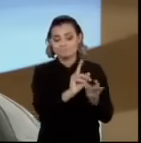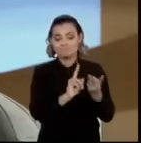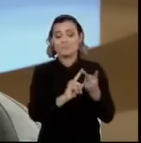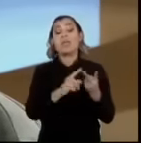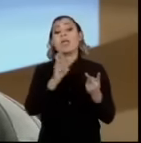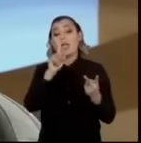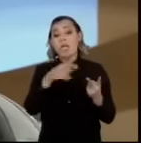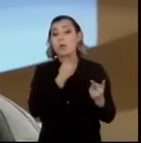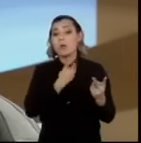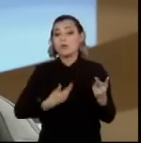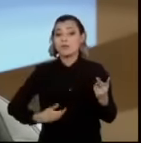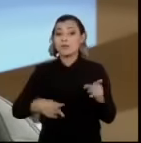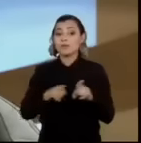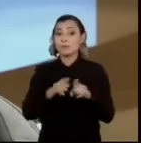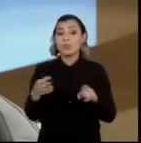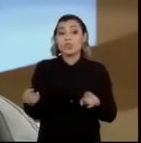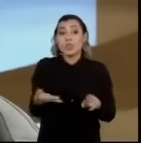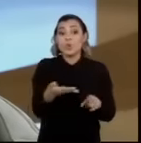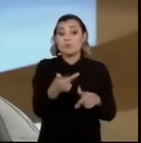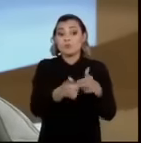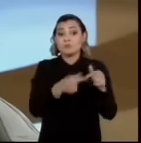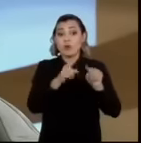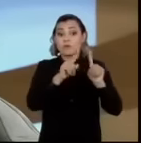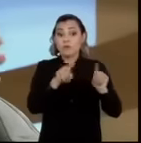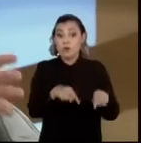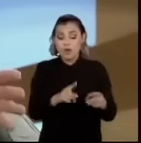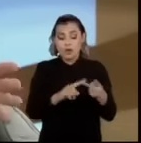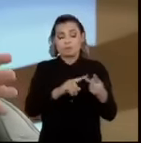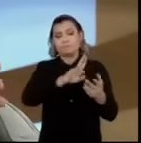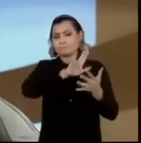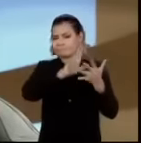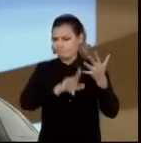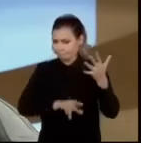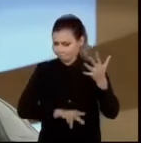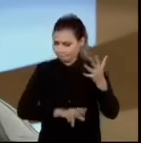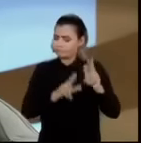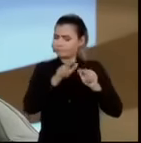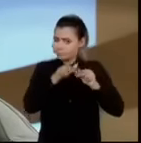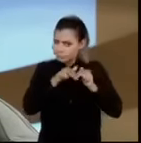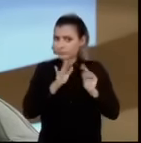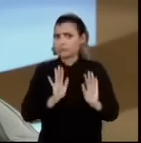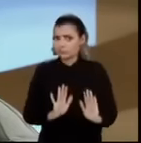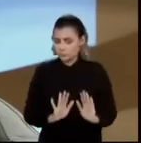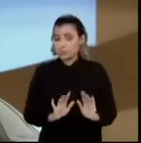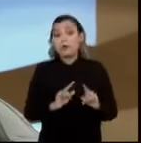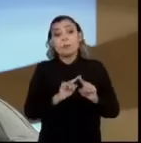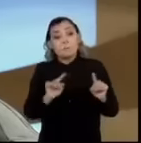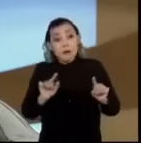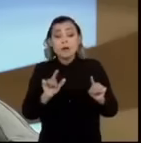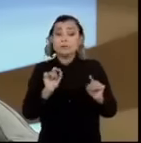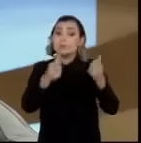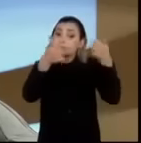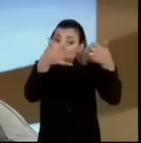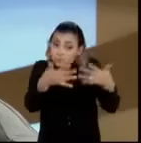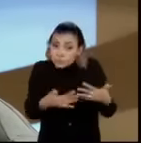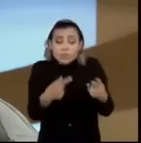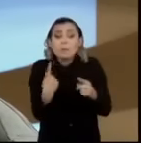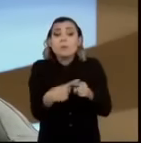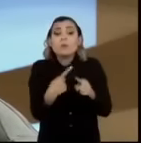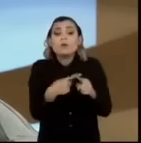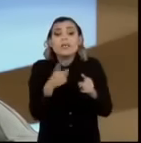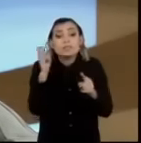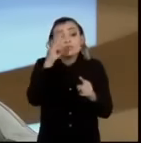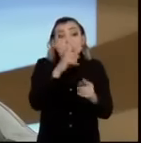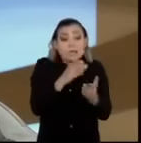governos recém-impossados, enfim, tem uma série de questões subjacentes a isso e que, de certa forma, explicam o porquê dessa